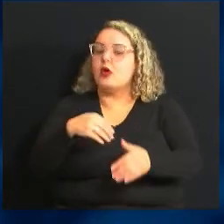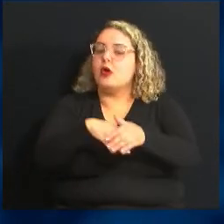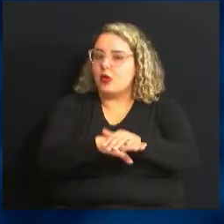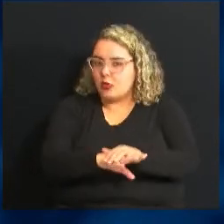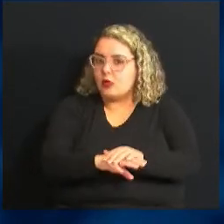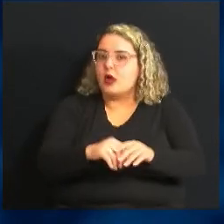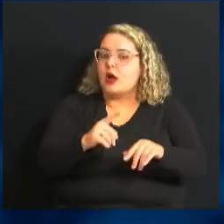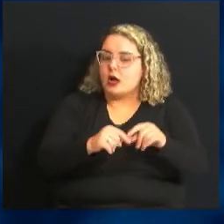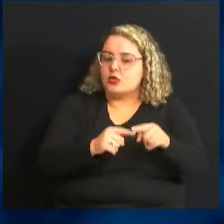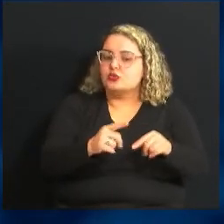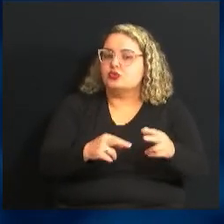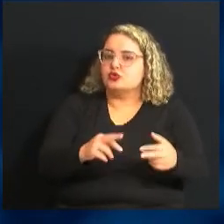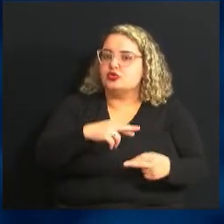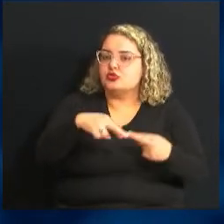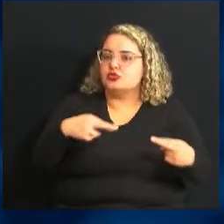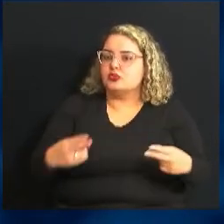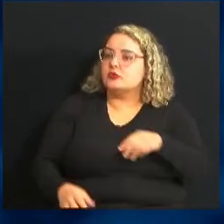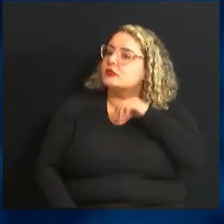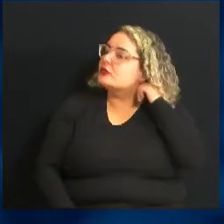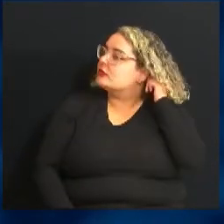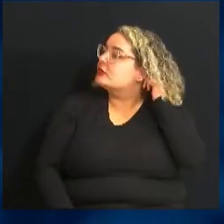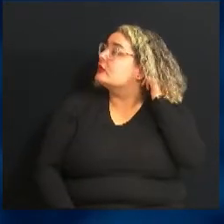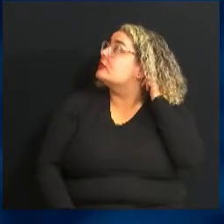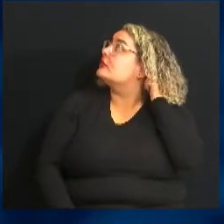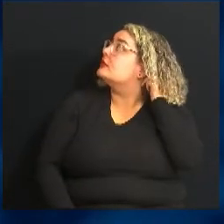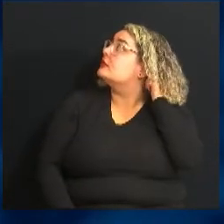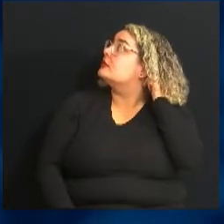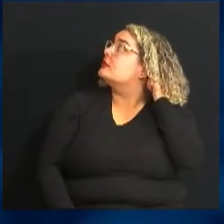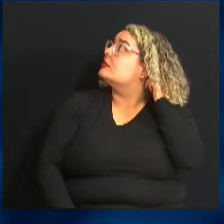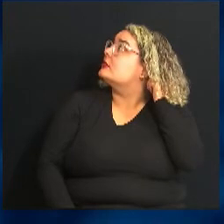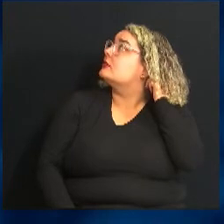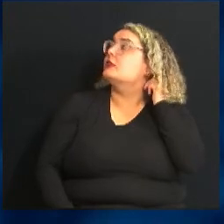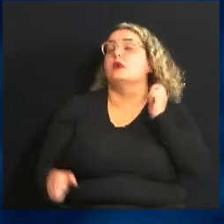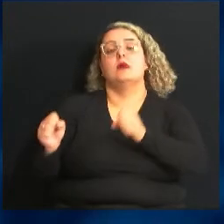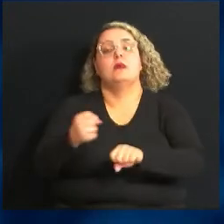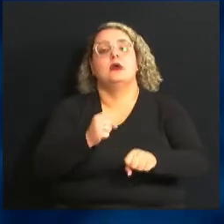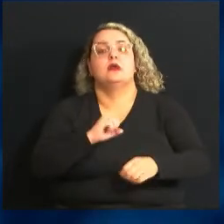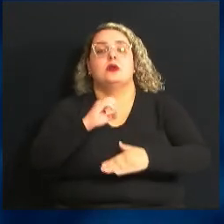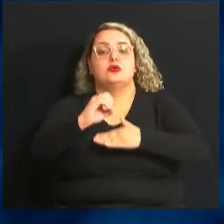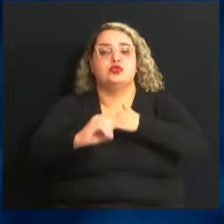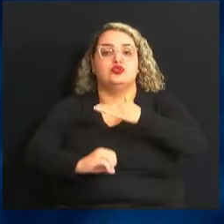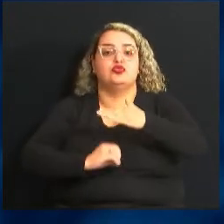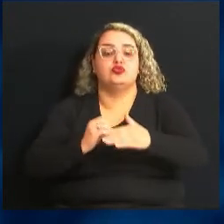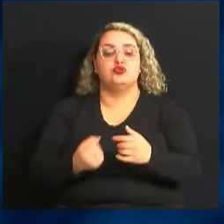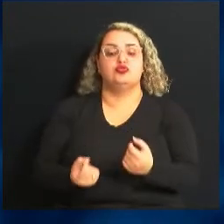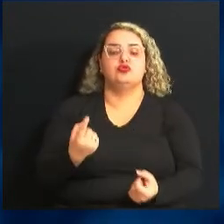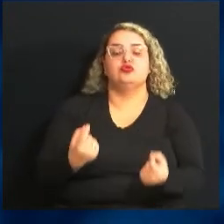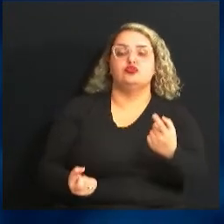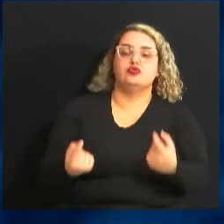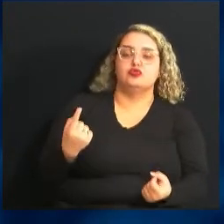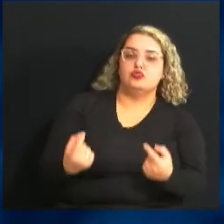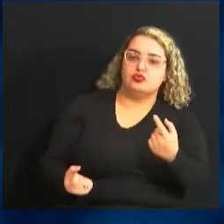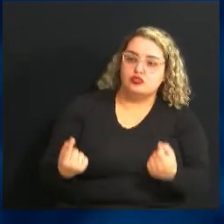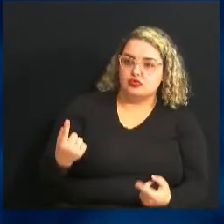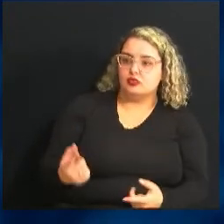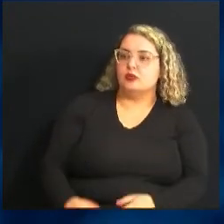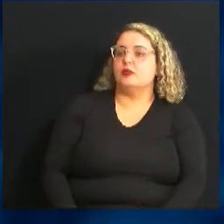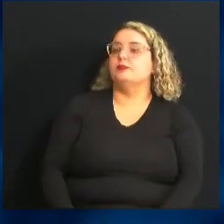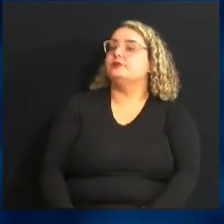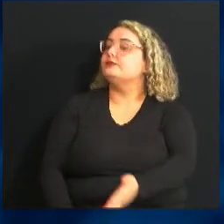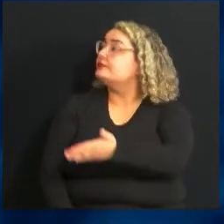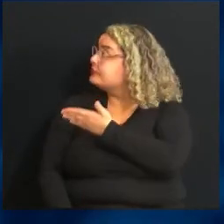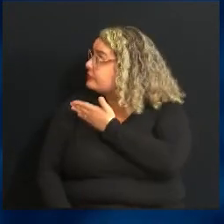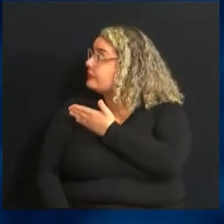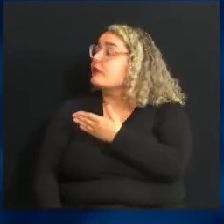resíduo. Varrição será feita no sistema de plantão. Temos ainda o serviço dos centros de saúde e policlínicas que